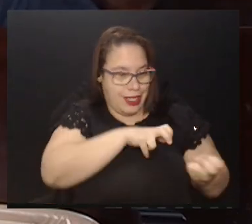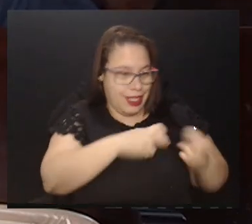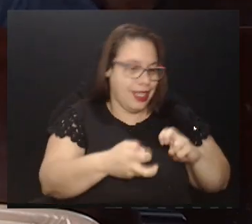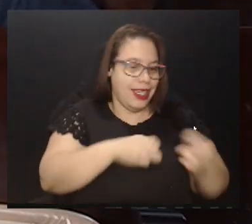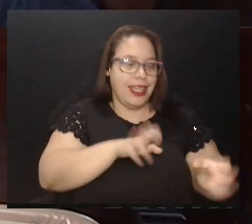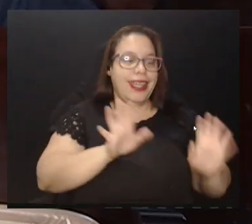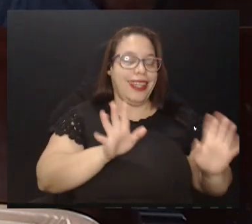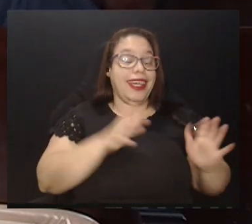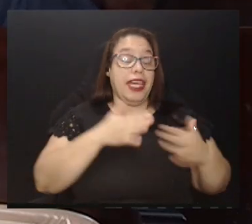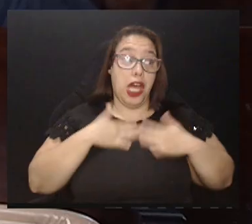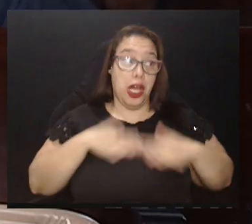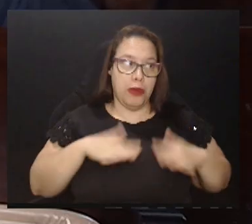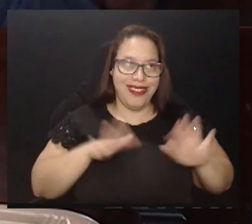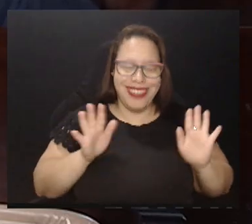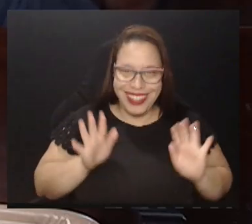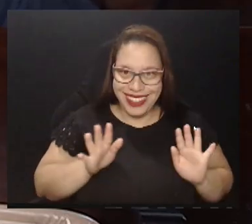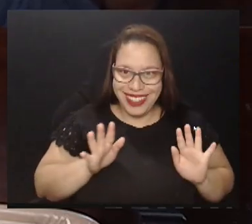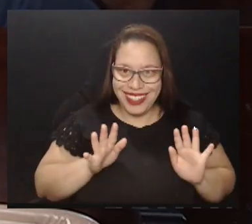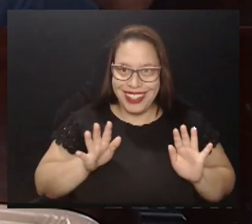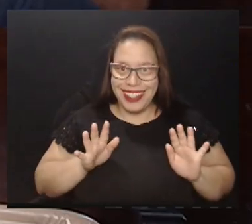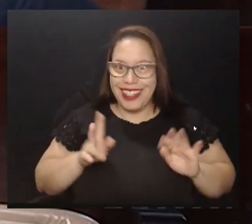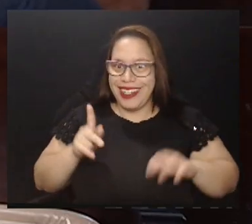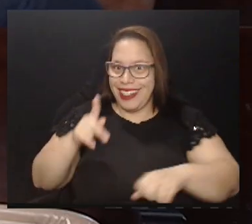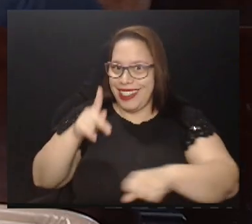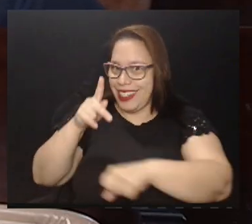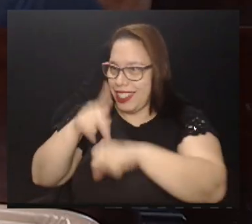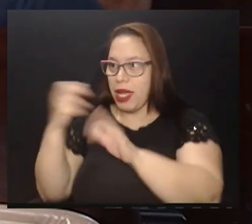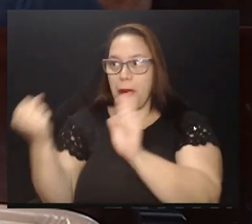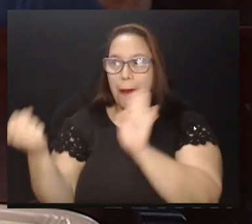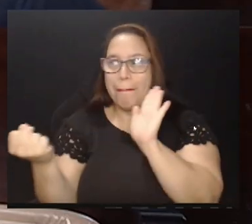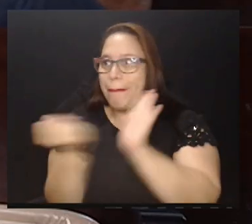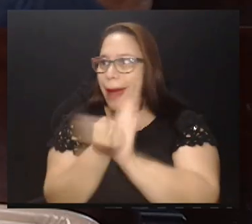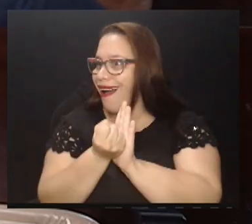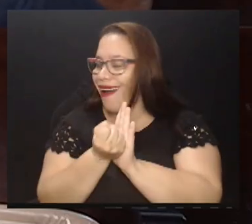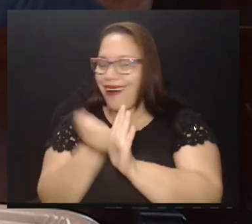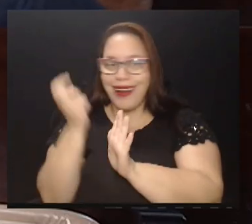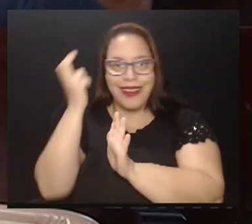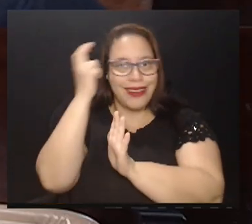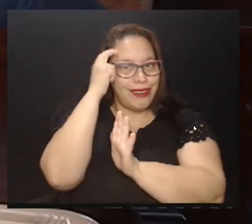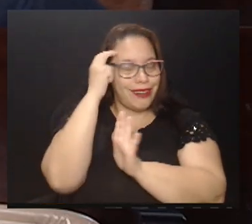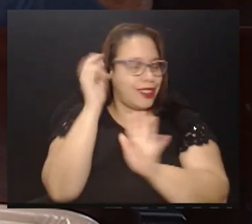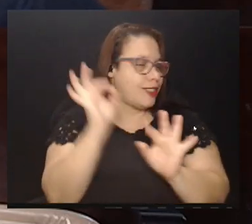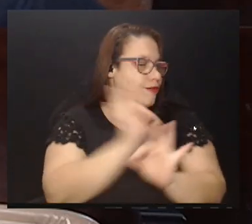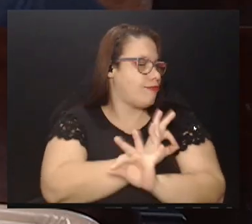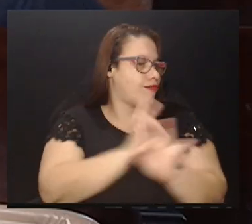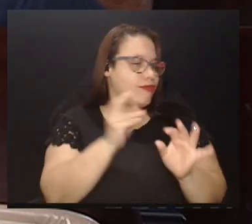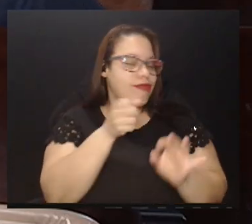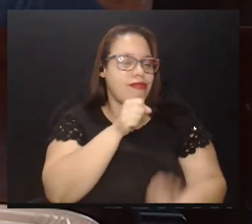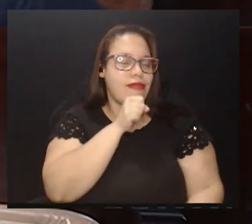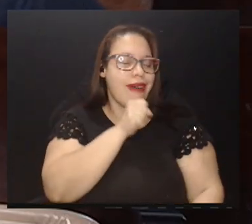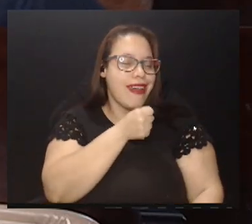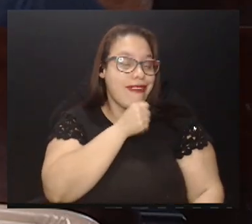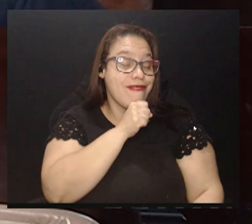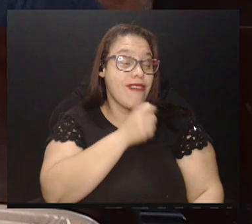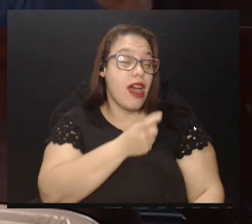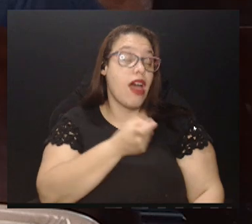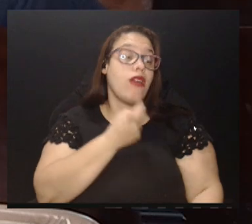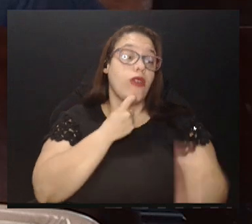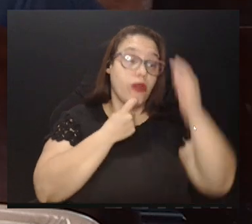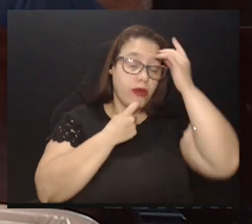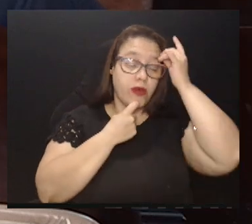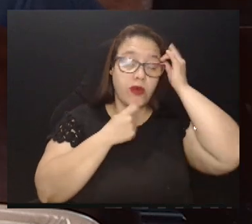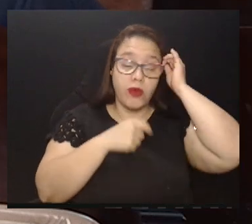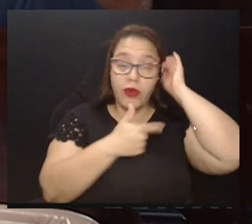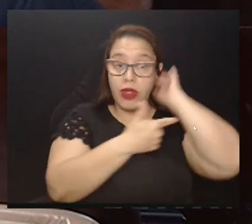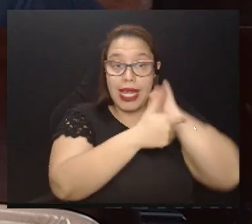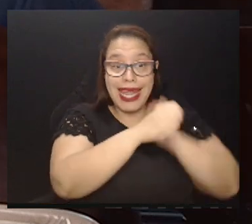isso aqui é um patrimônio da cidade. É um patrimônio da cidade, é o mais antigo de Campinas. Exato. Tem mais de 100 anos, é uma